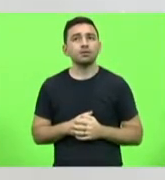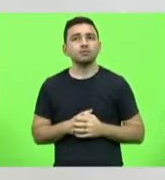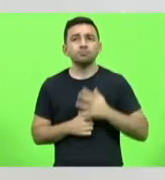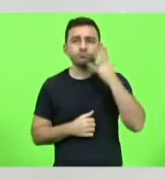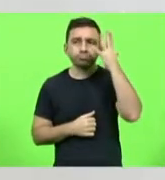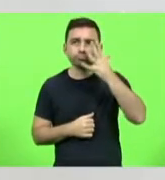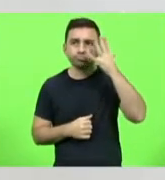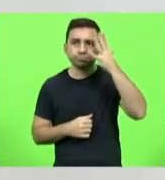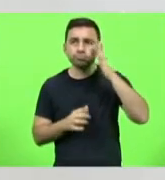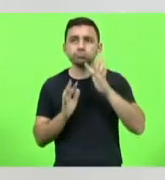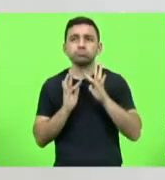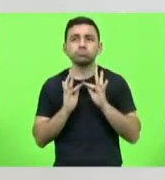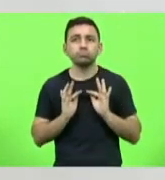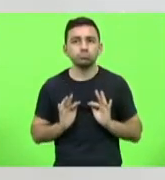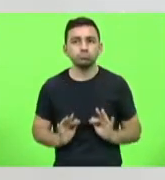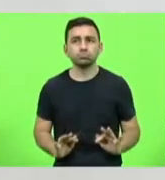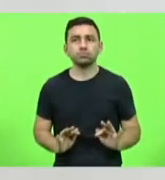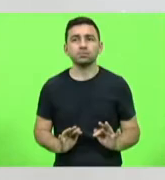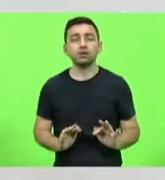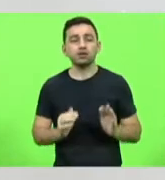Simplificar o máximo possível a linguagem para que ele entender.